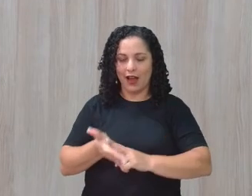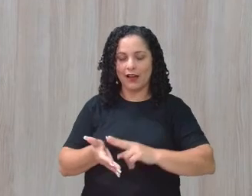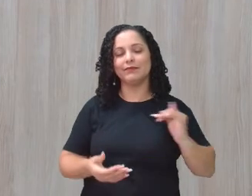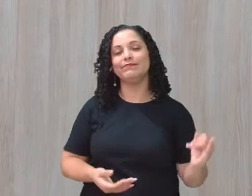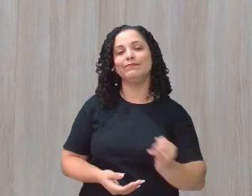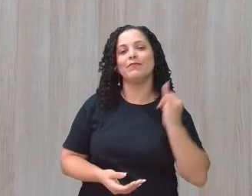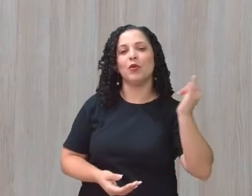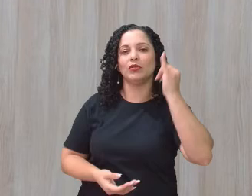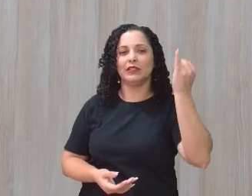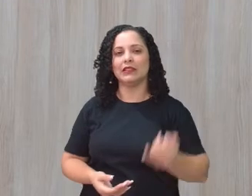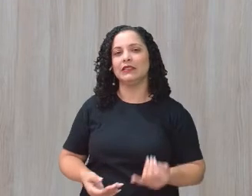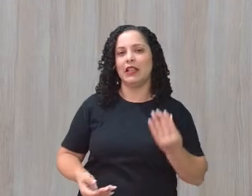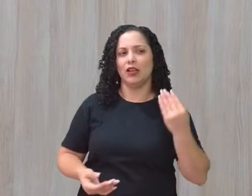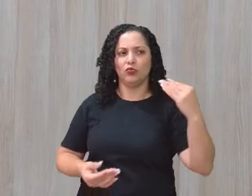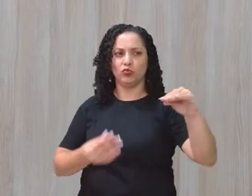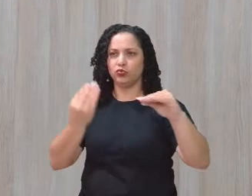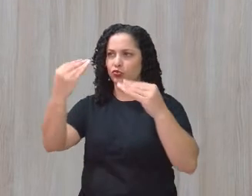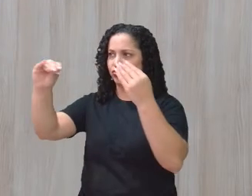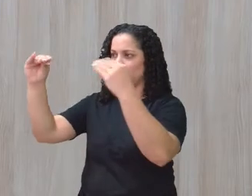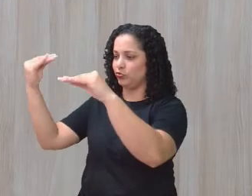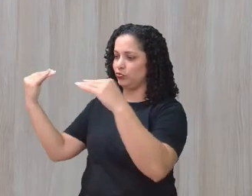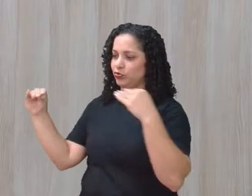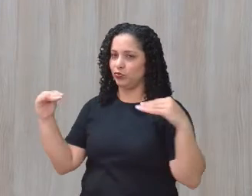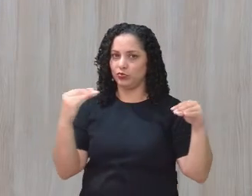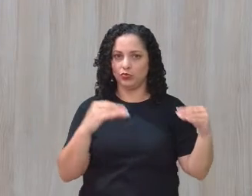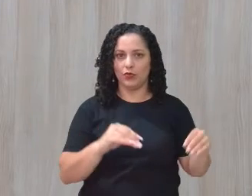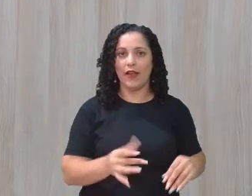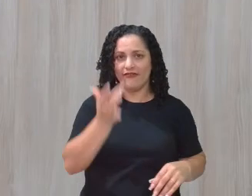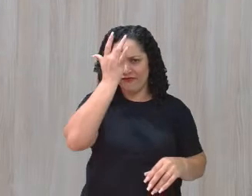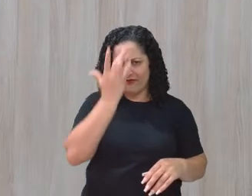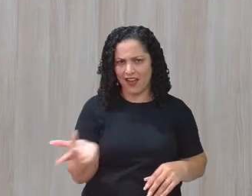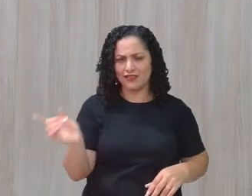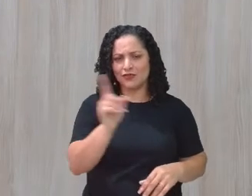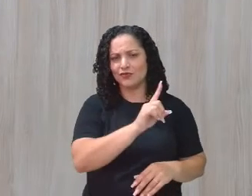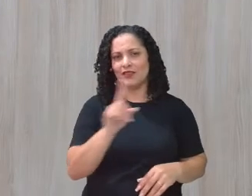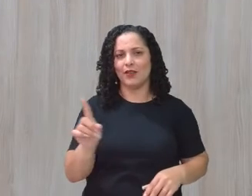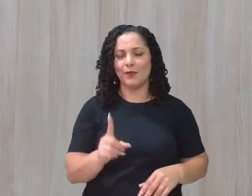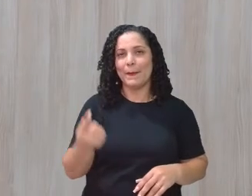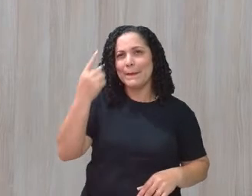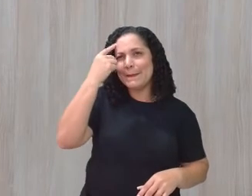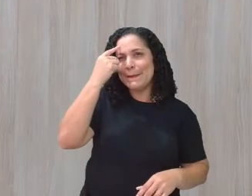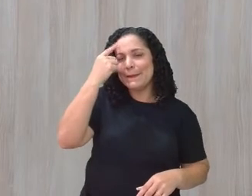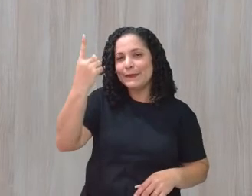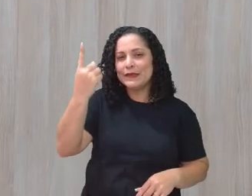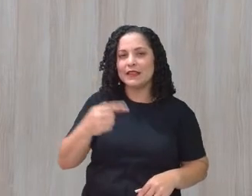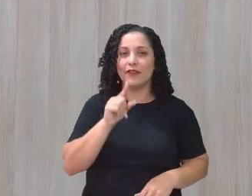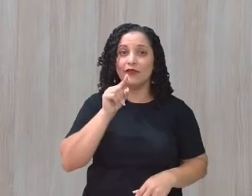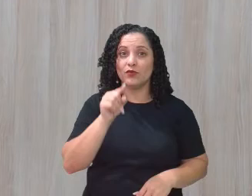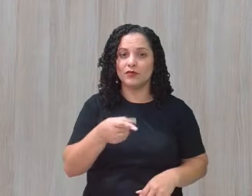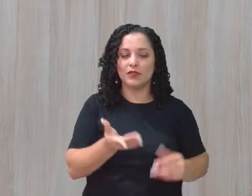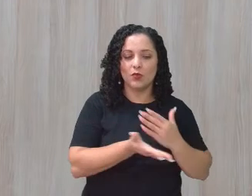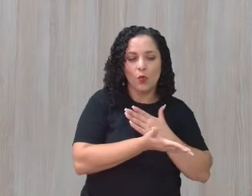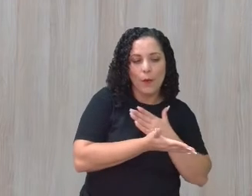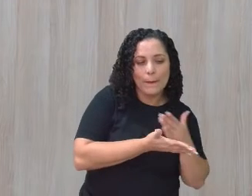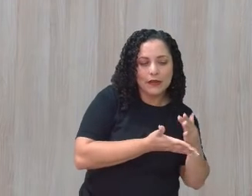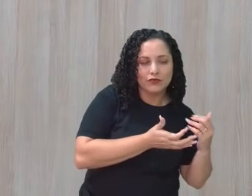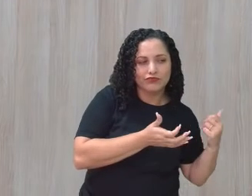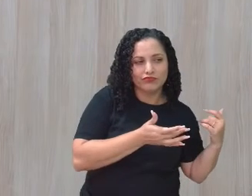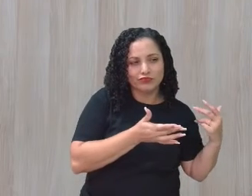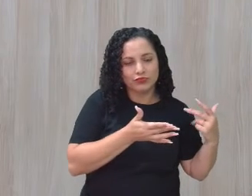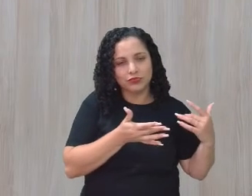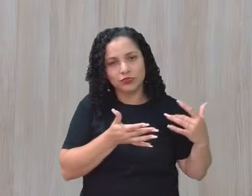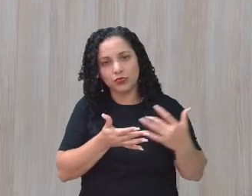correspondência chegasse. Então, não é uma profissão exercida com tanta facilidade. Imagina você ir no comecinho, hoje é mais fácil, né? Hoje a gente